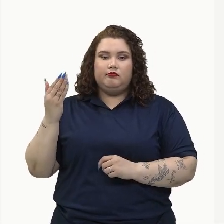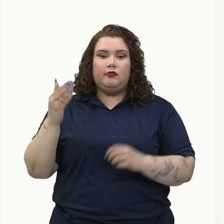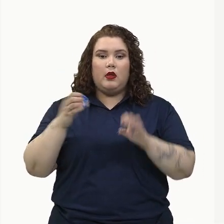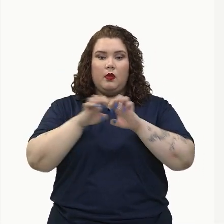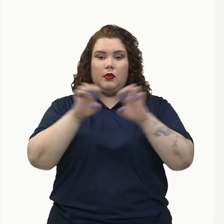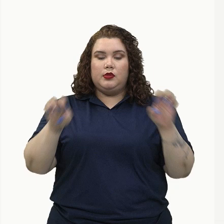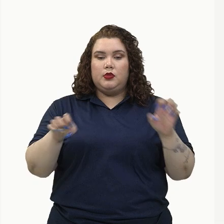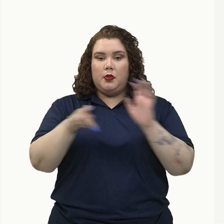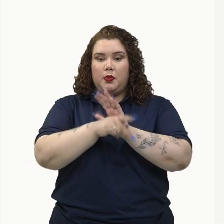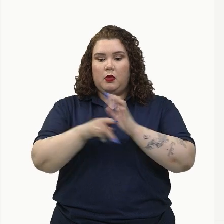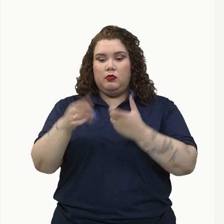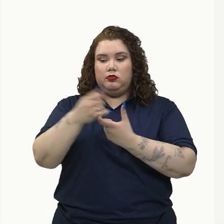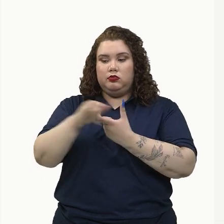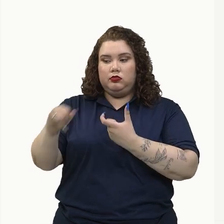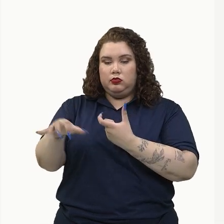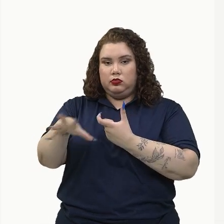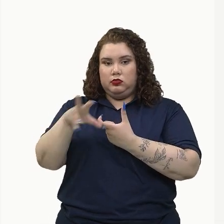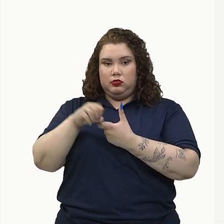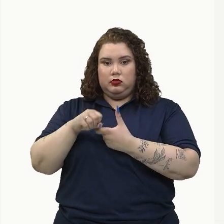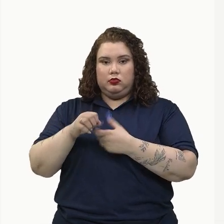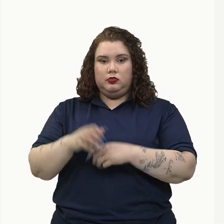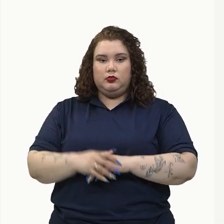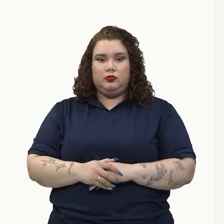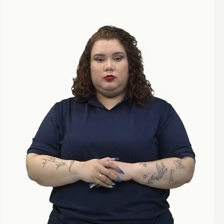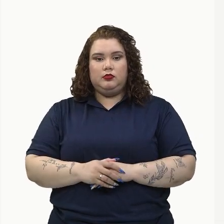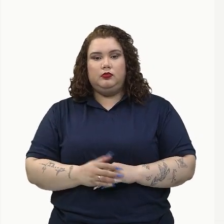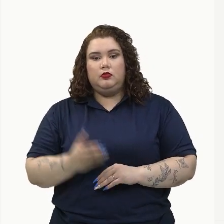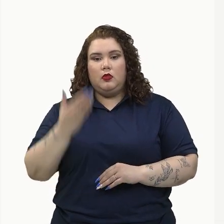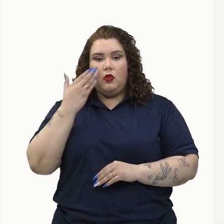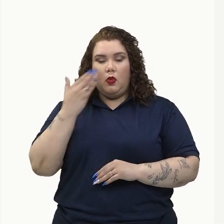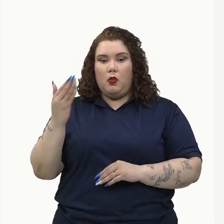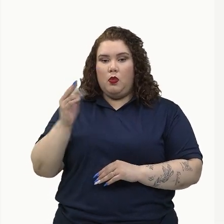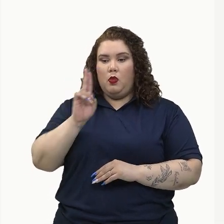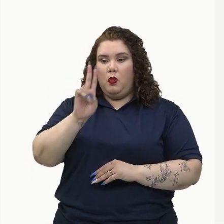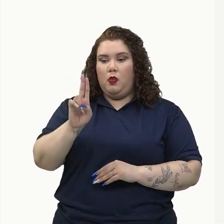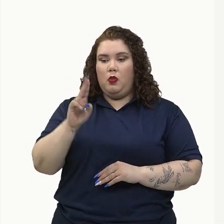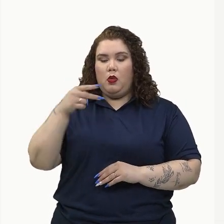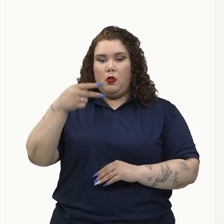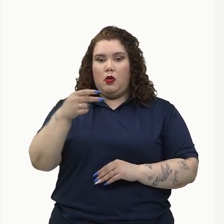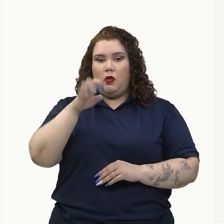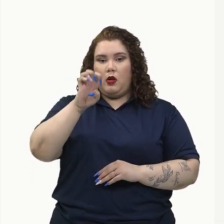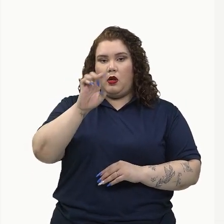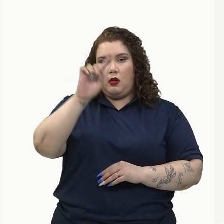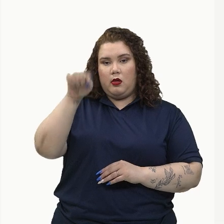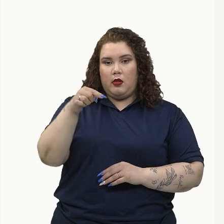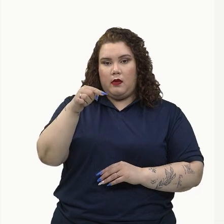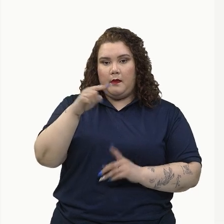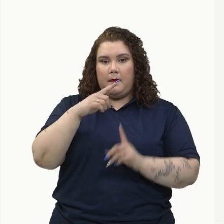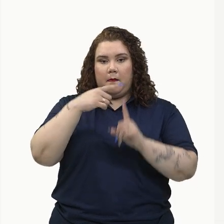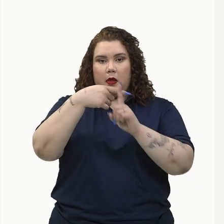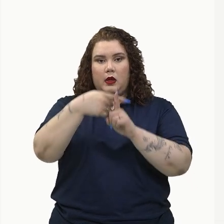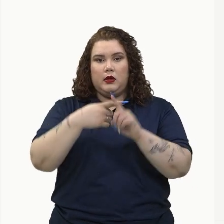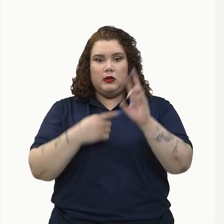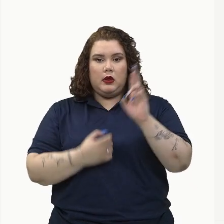do receptor. U é igual à força contra-eletromotriz